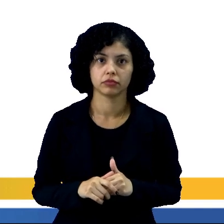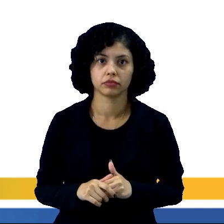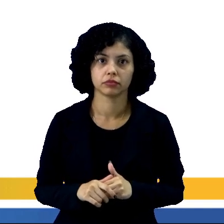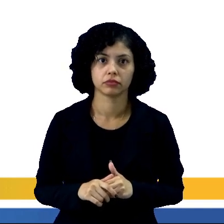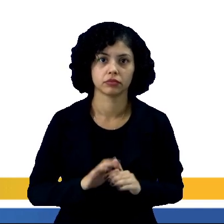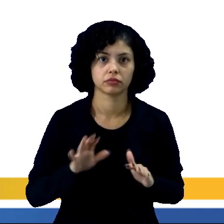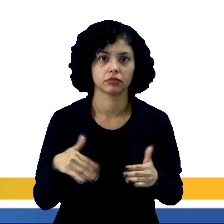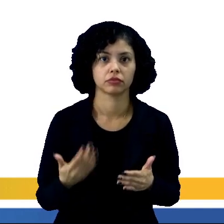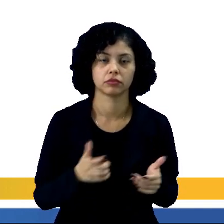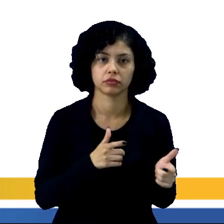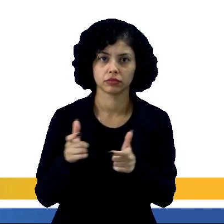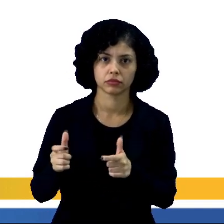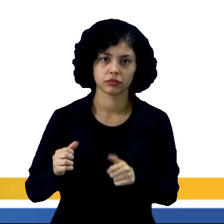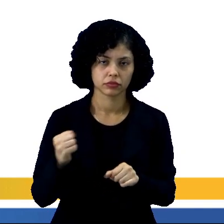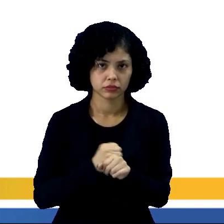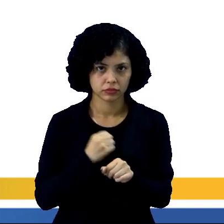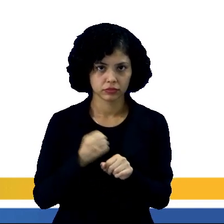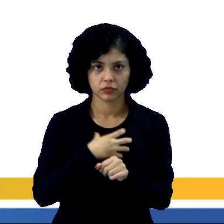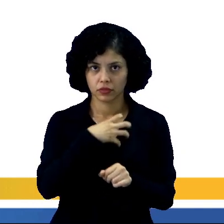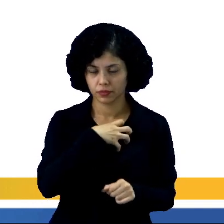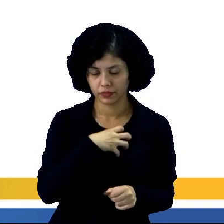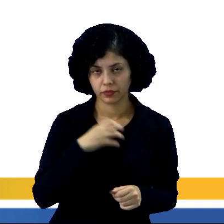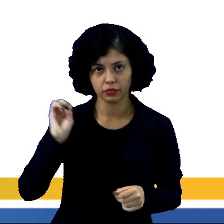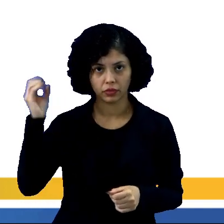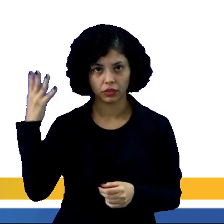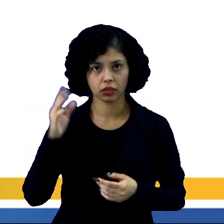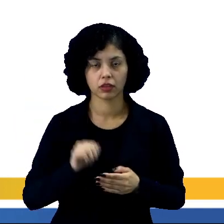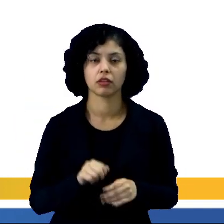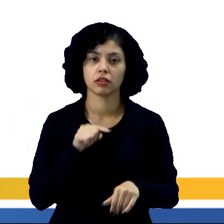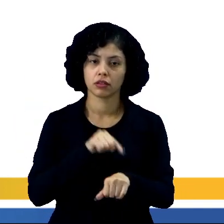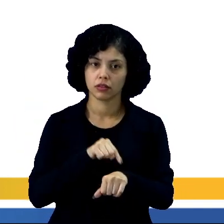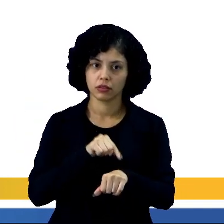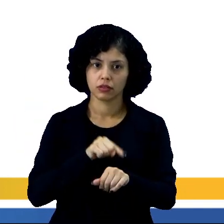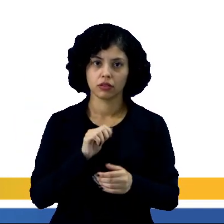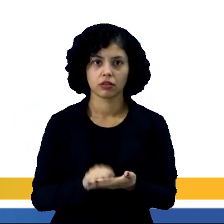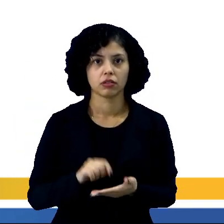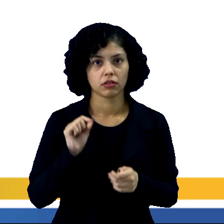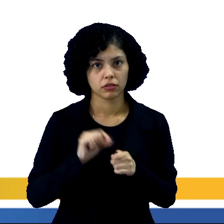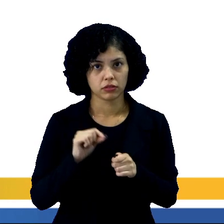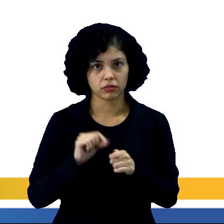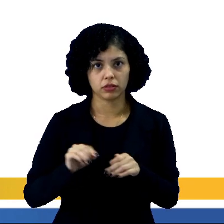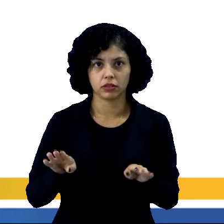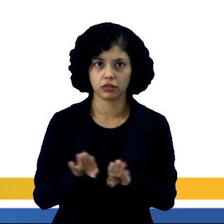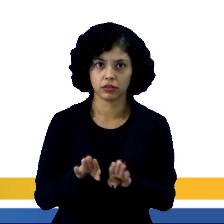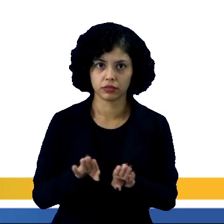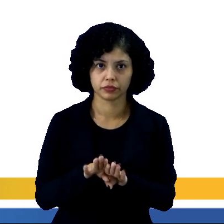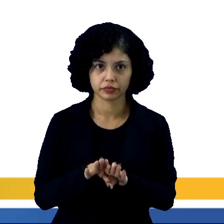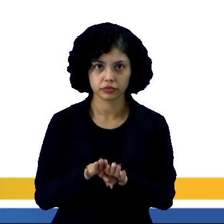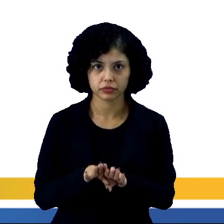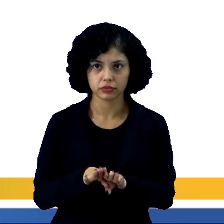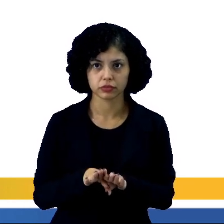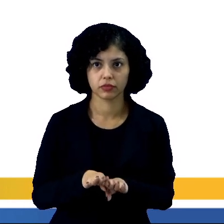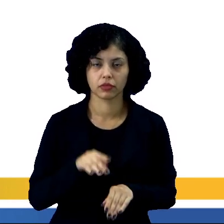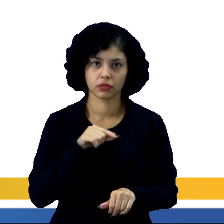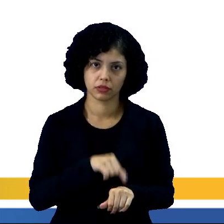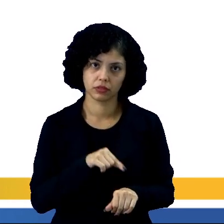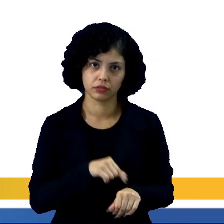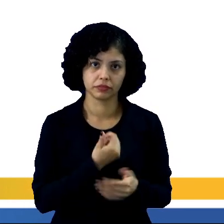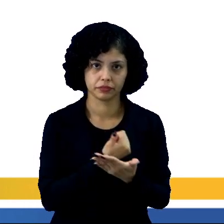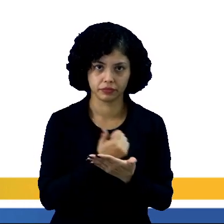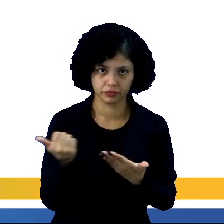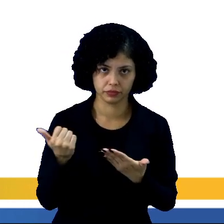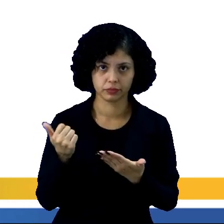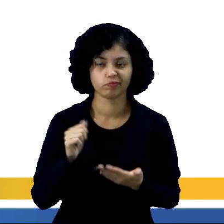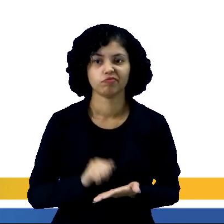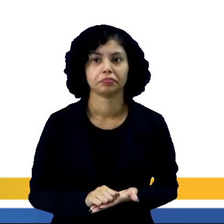Qual o tempo em ano, qual o momento que está acontecendo, e tempo de execução também, tá? Tempo de